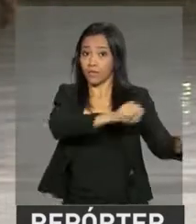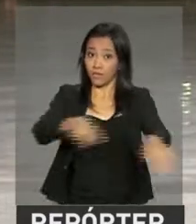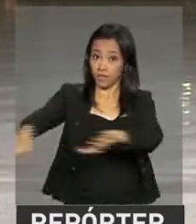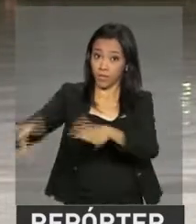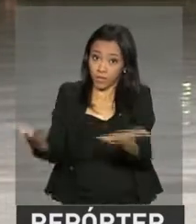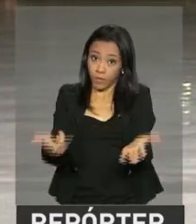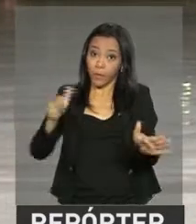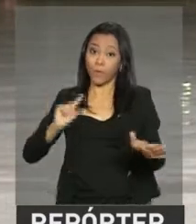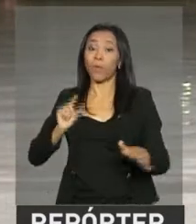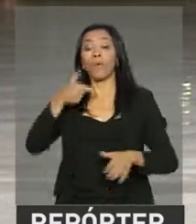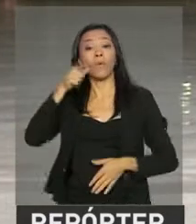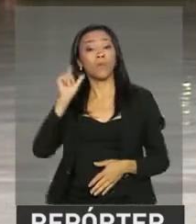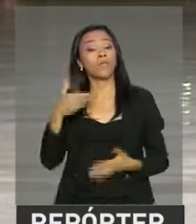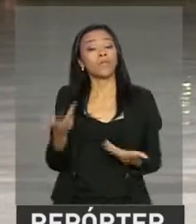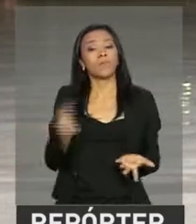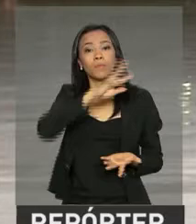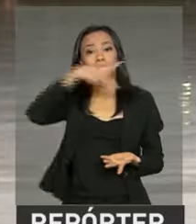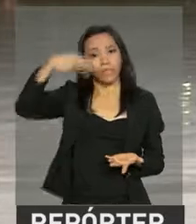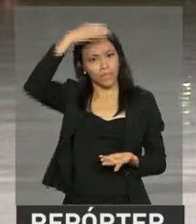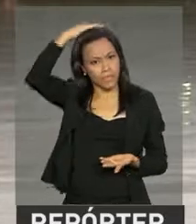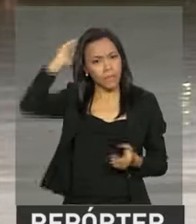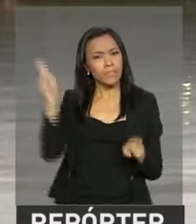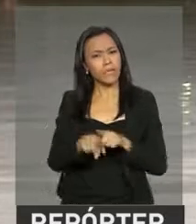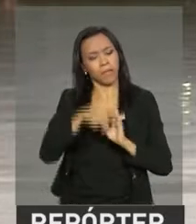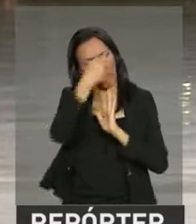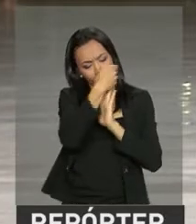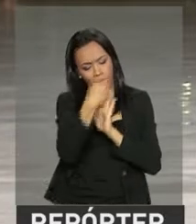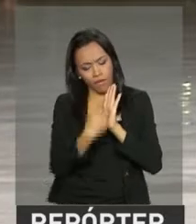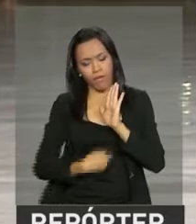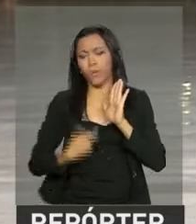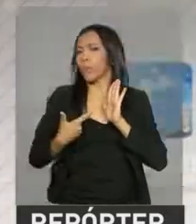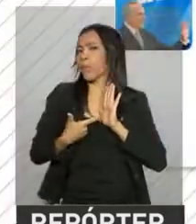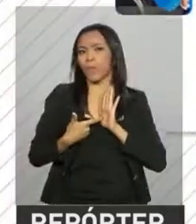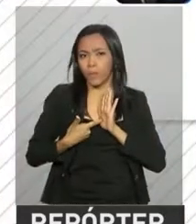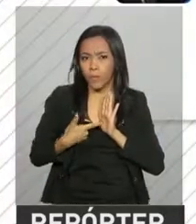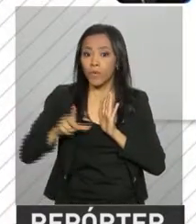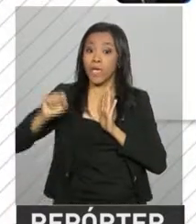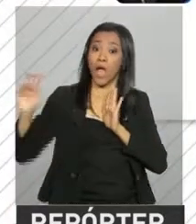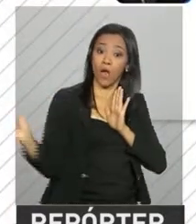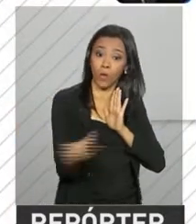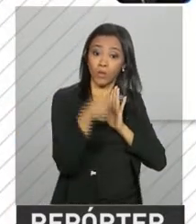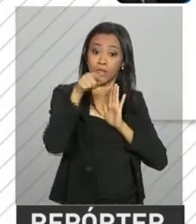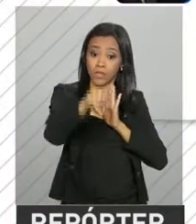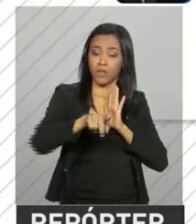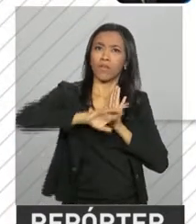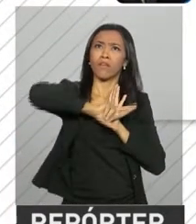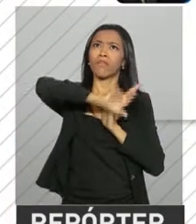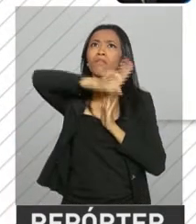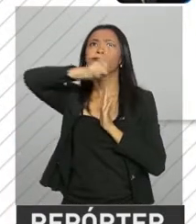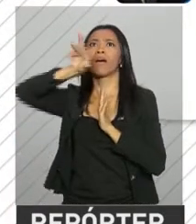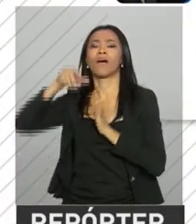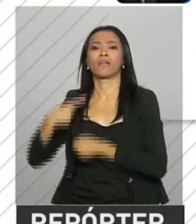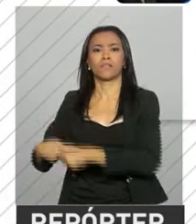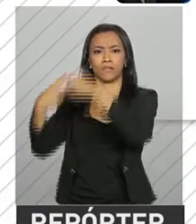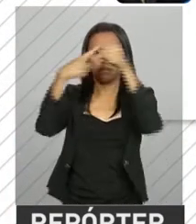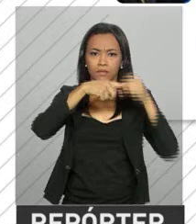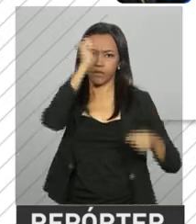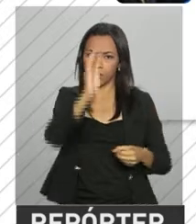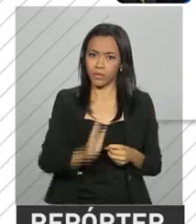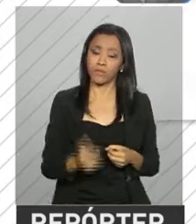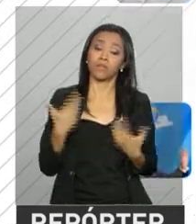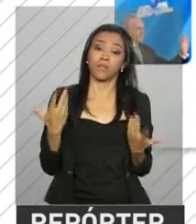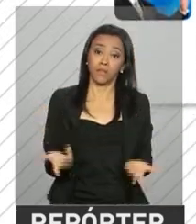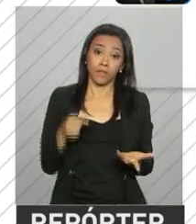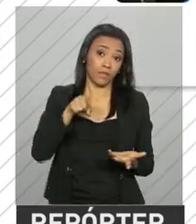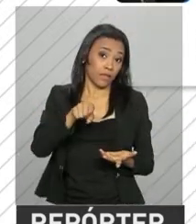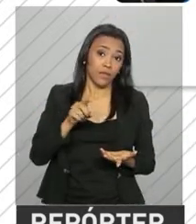se manifestou em nota e pelas redes sociais sobre as manifestações que aconteceram em diversas cidades do país. Segundo ele, a força